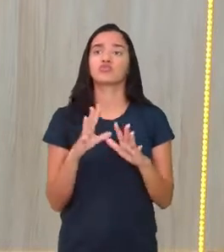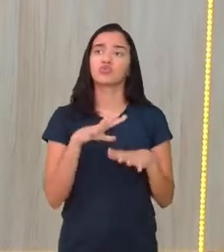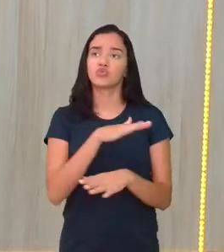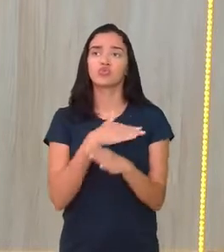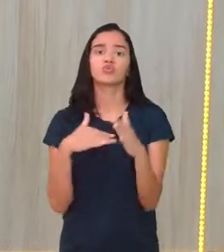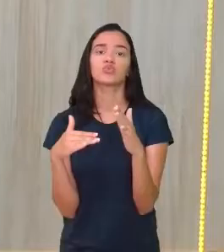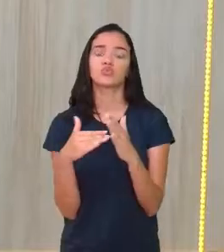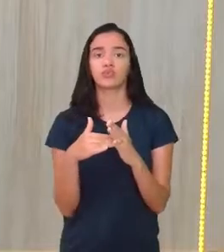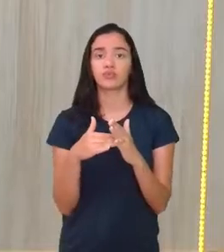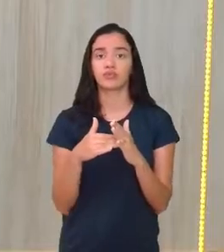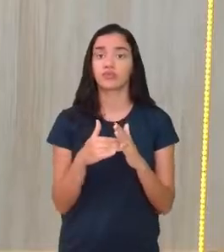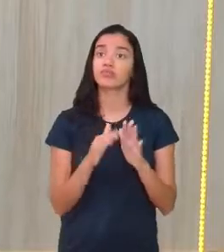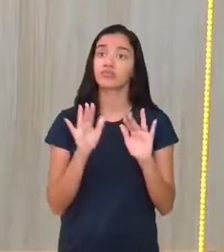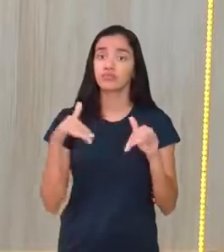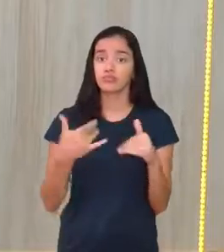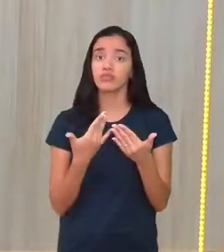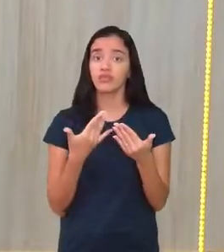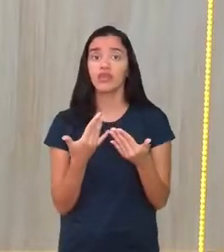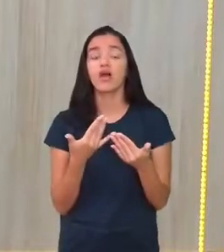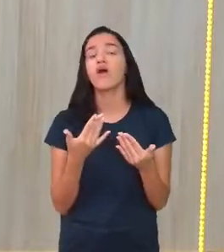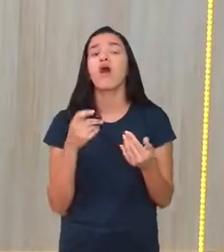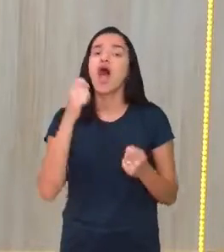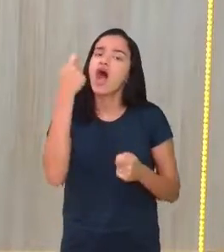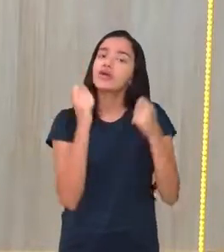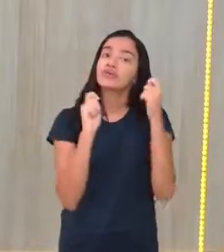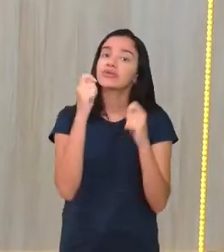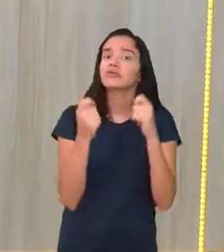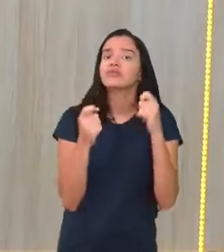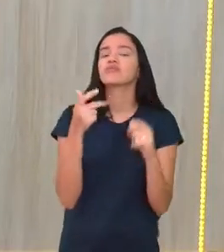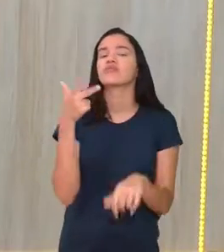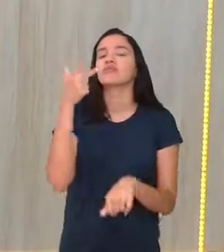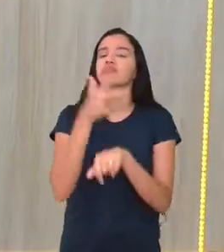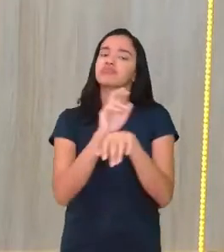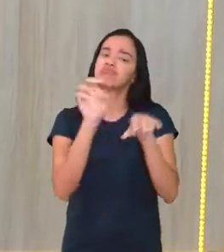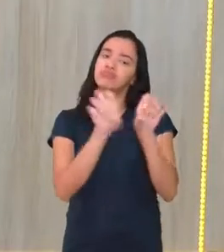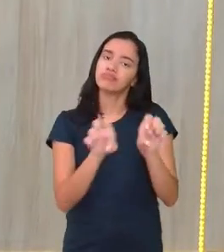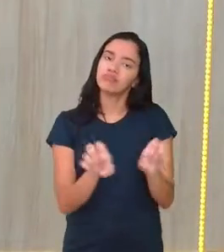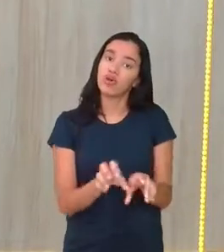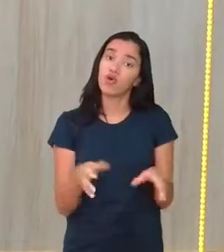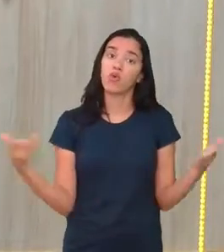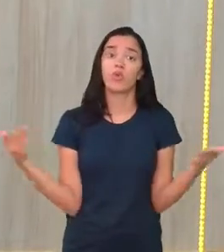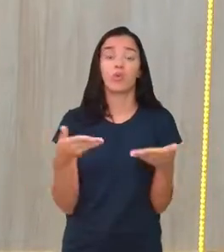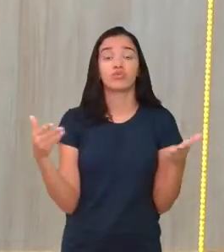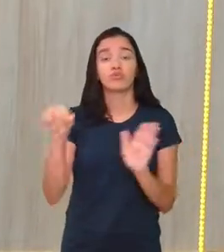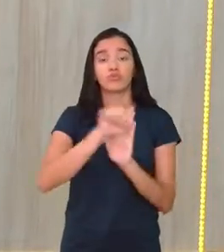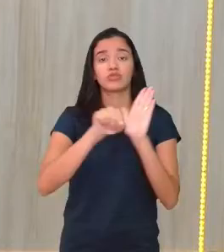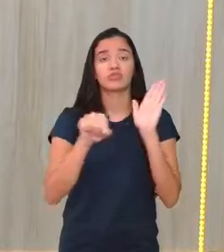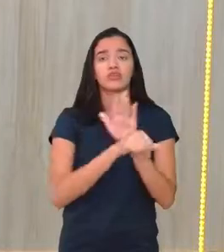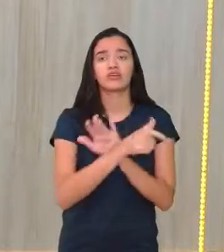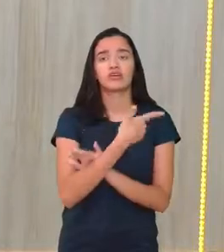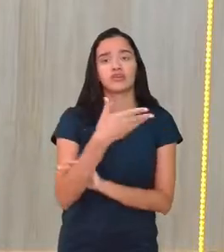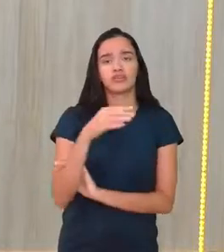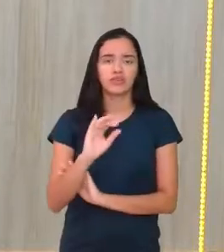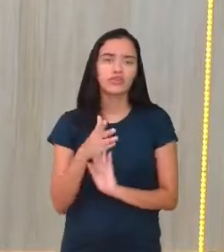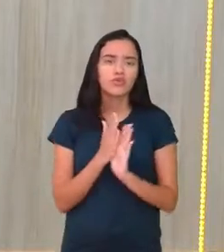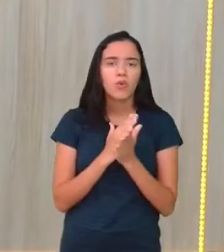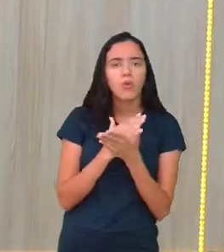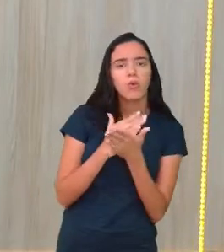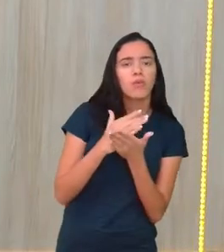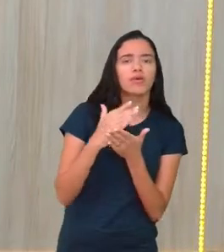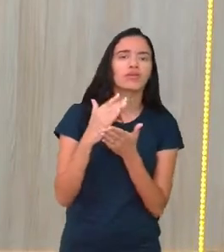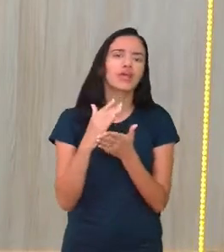isso. E aí, a indústria fonográfica hoje, desde o início do século XX, né, quando ela